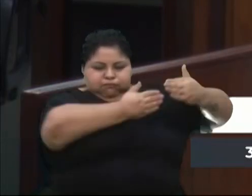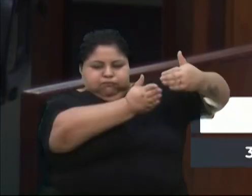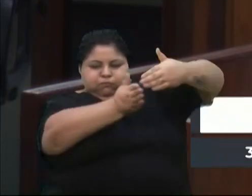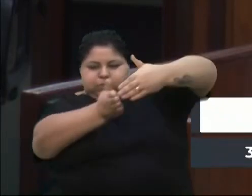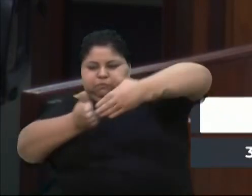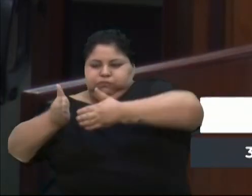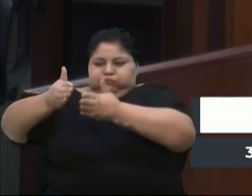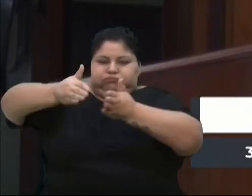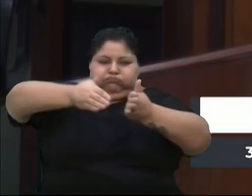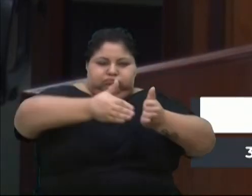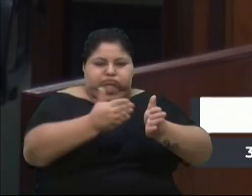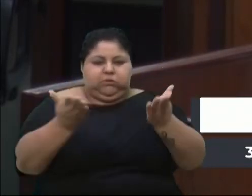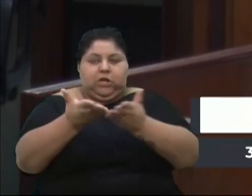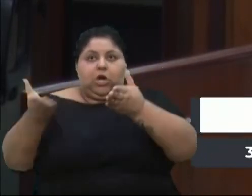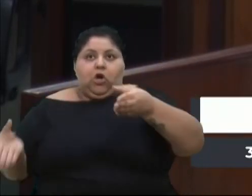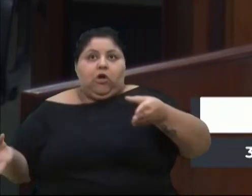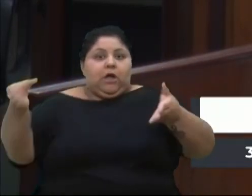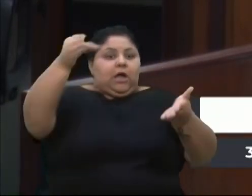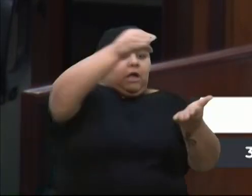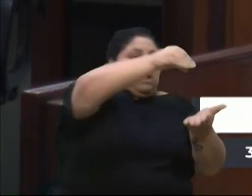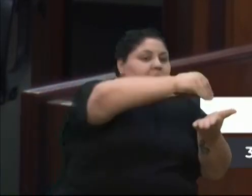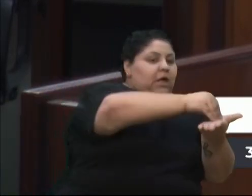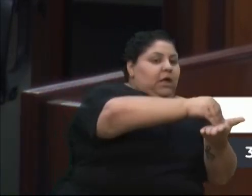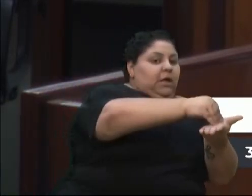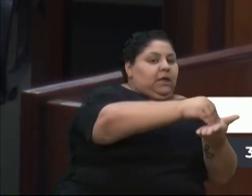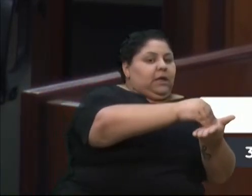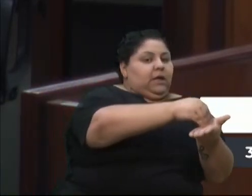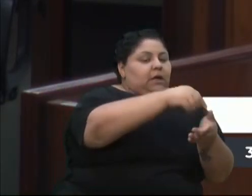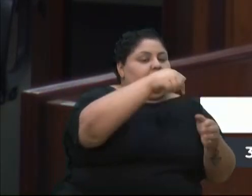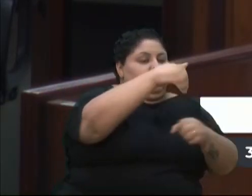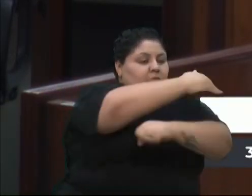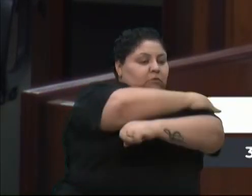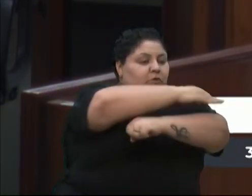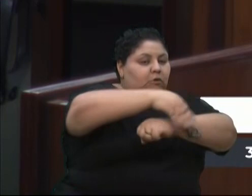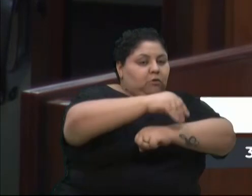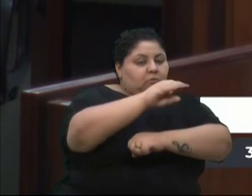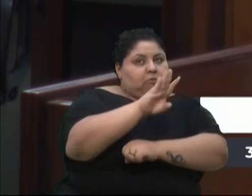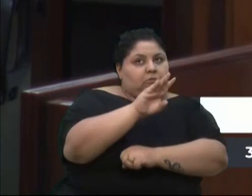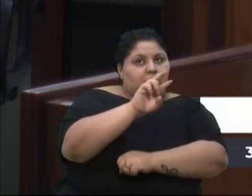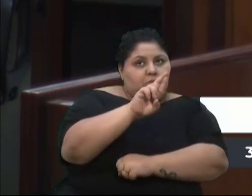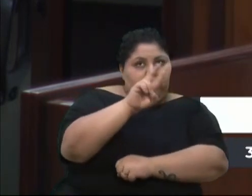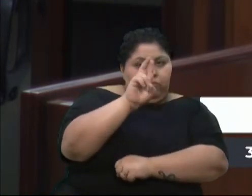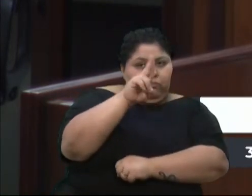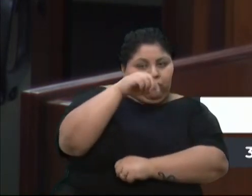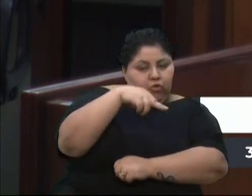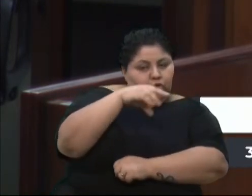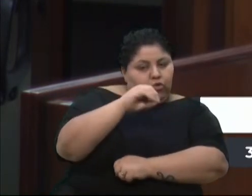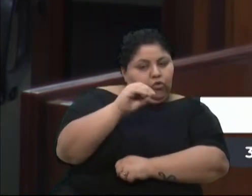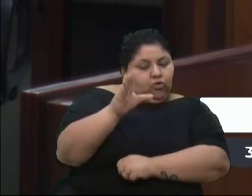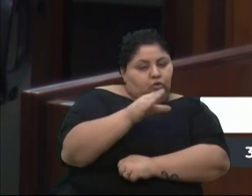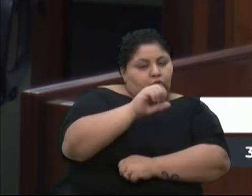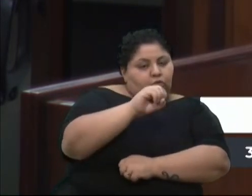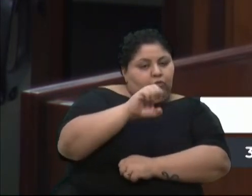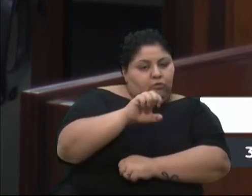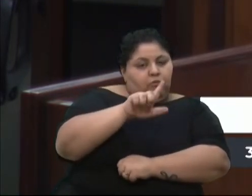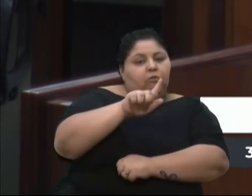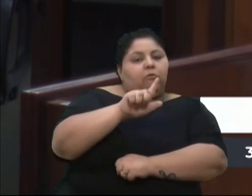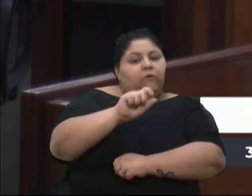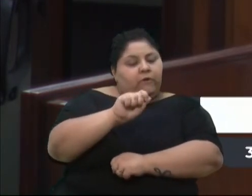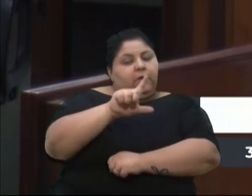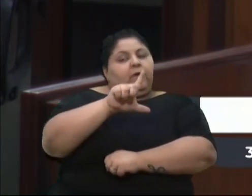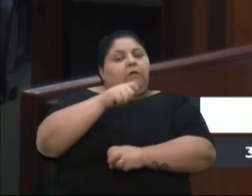Bruno Segala. É uma obra grande, uma obra de grande necessidade que tinha ali no